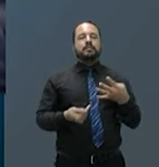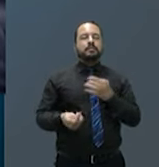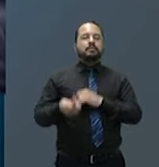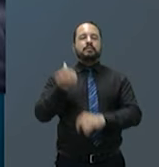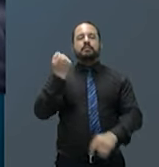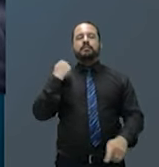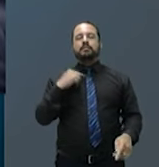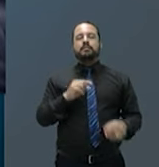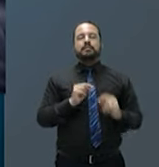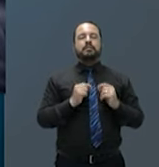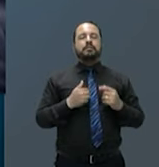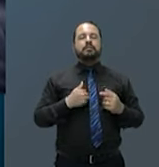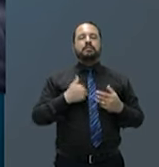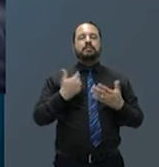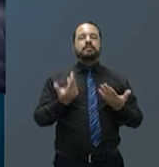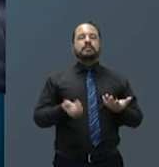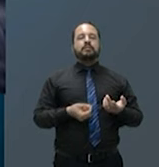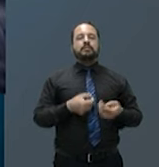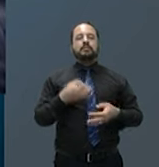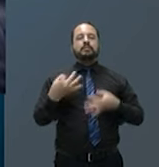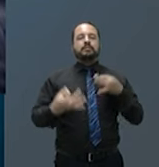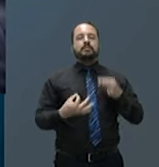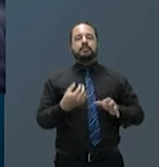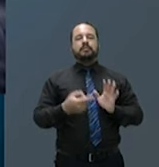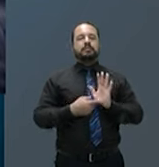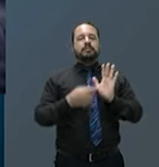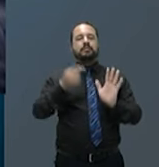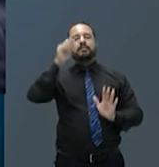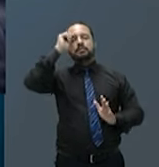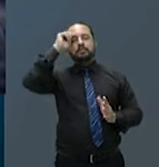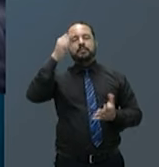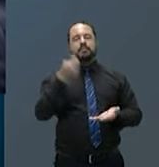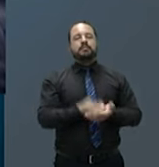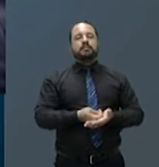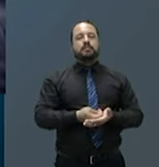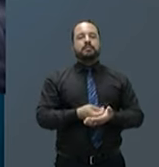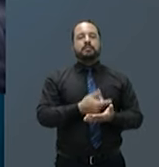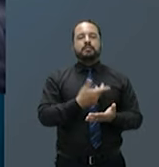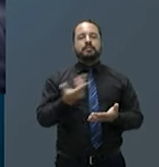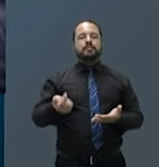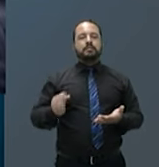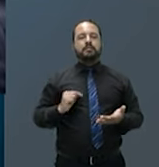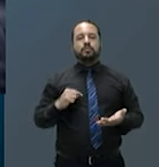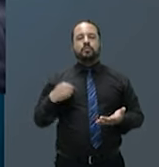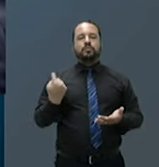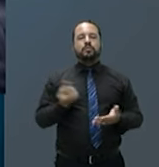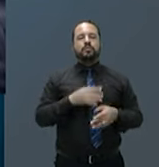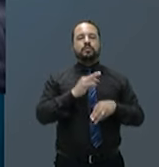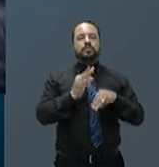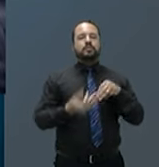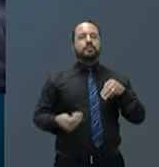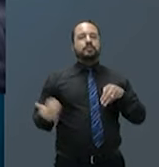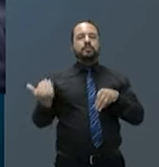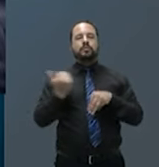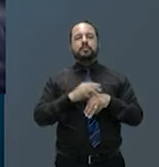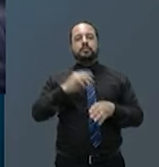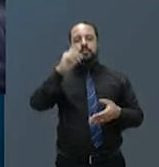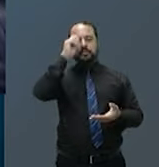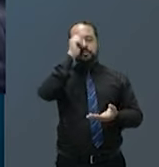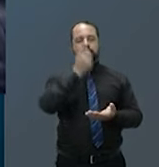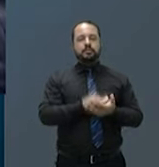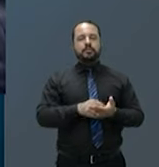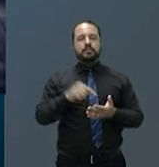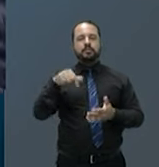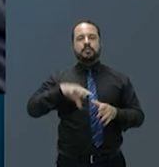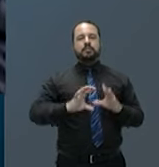e chegarmos, e o juiz, quando cumprir e cumprir o que nós estamos determinando aqui no STJ e julgamos aqui nesta